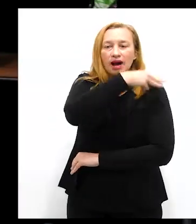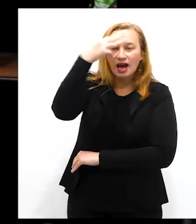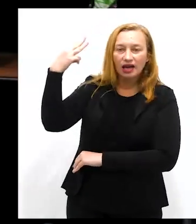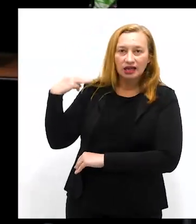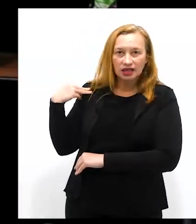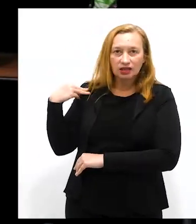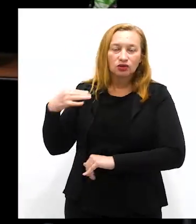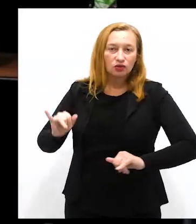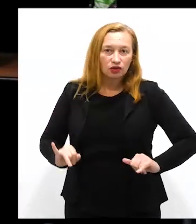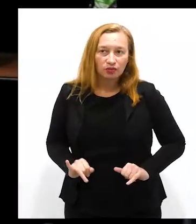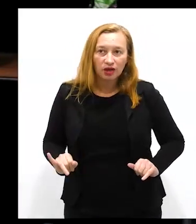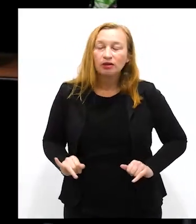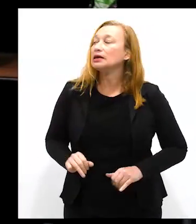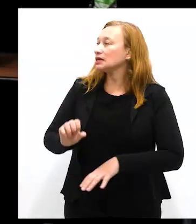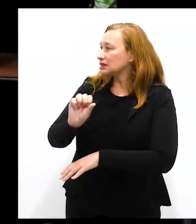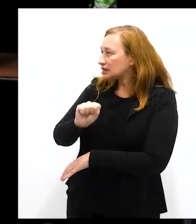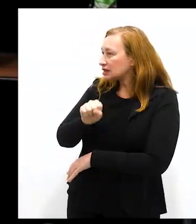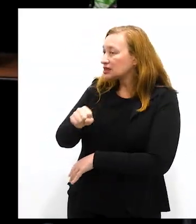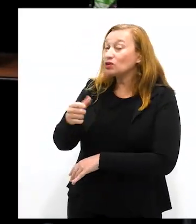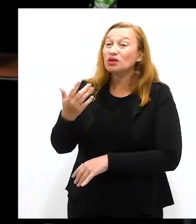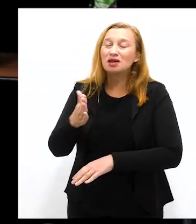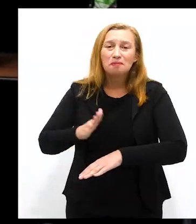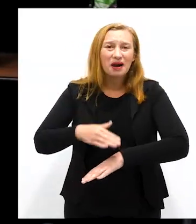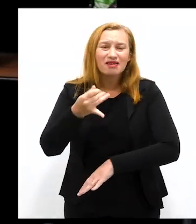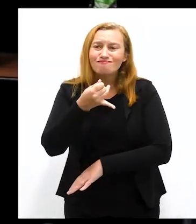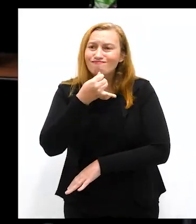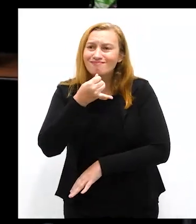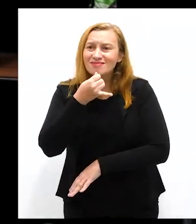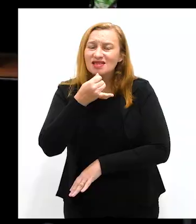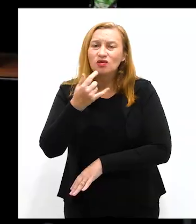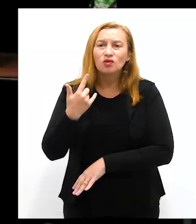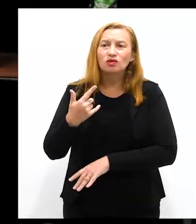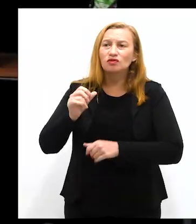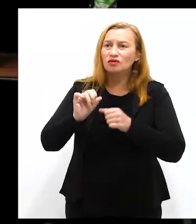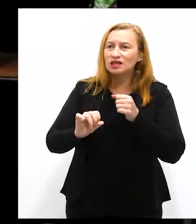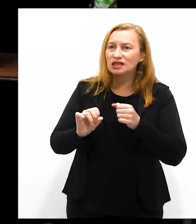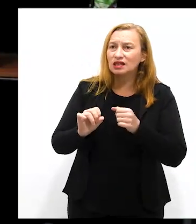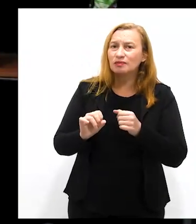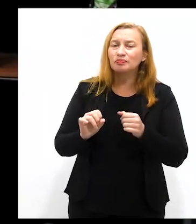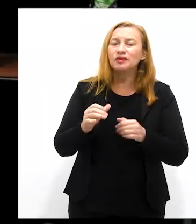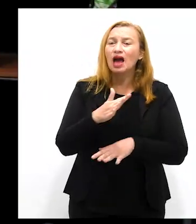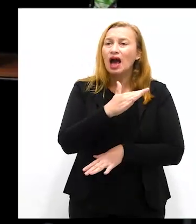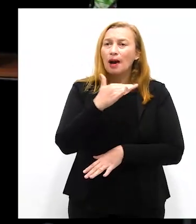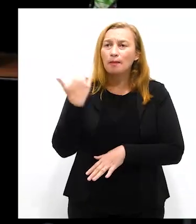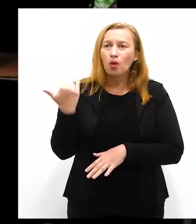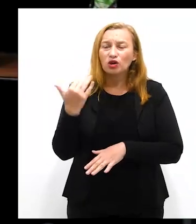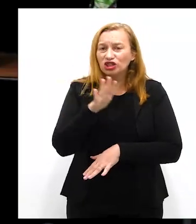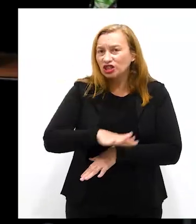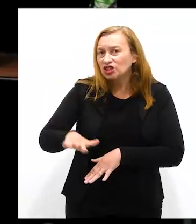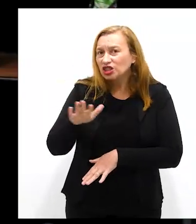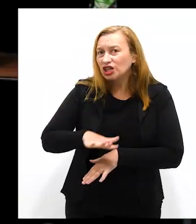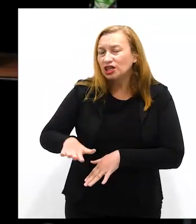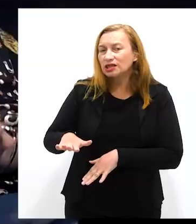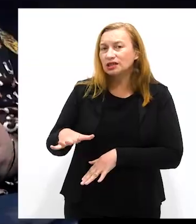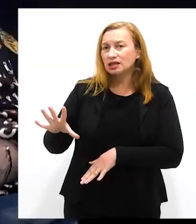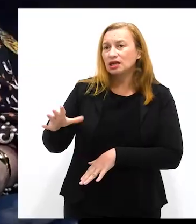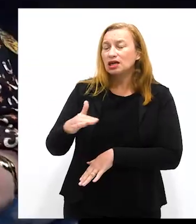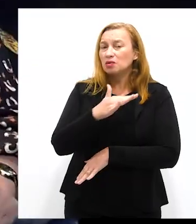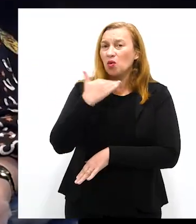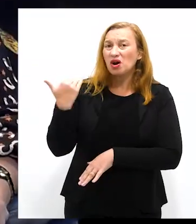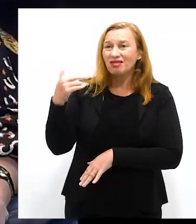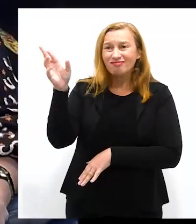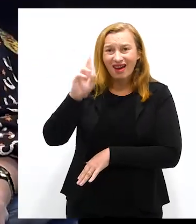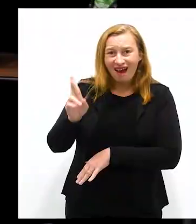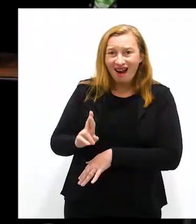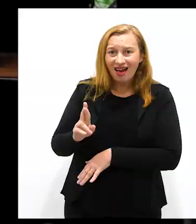fizemos, aqui uma que me chocou também foi quando nós fizemos naquela chacina das crianças que morreram em Realengo. Isso que eu ia te perguntar, de